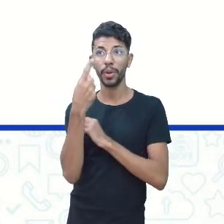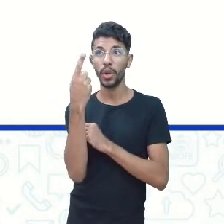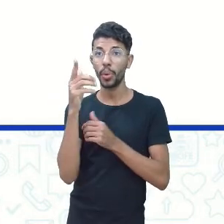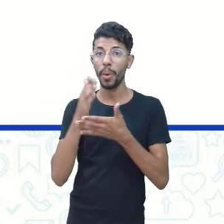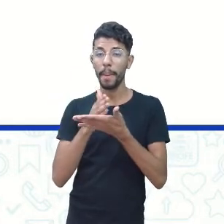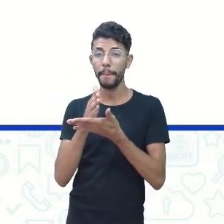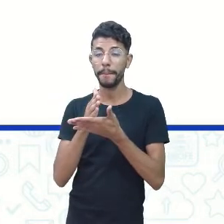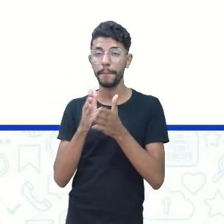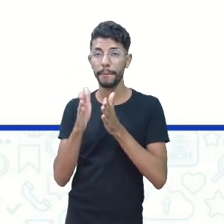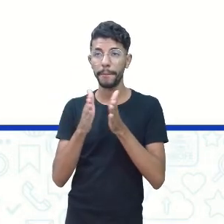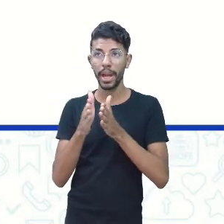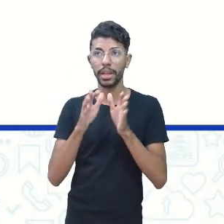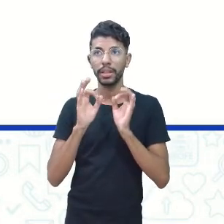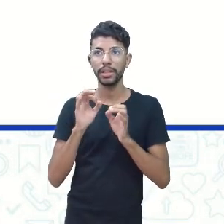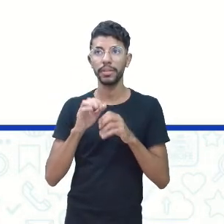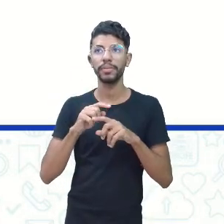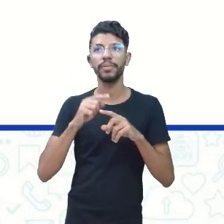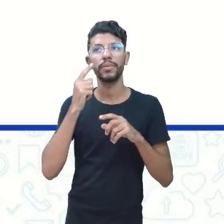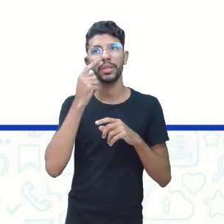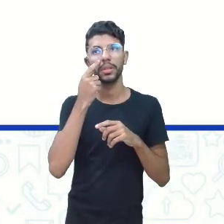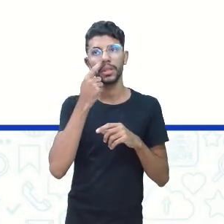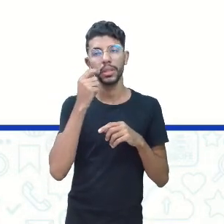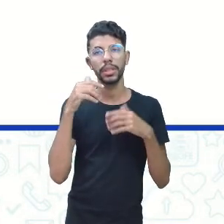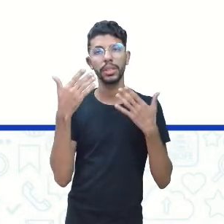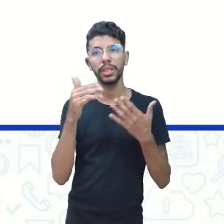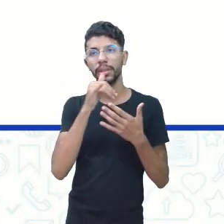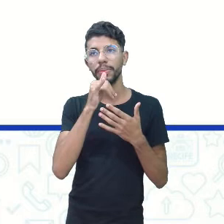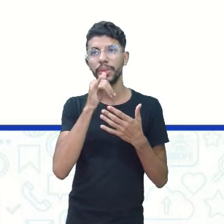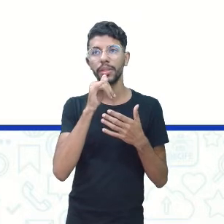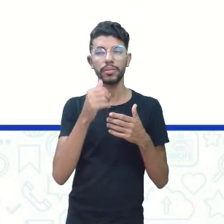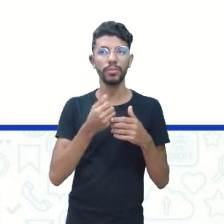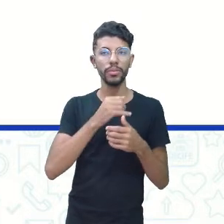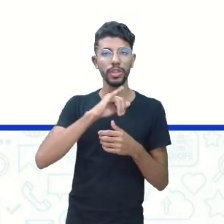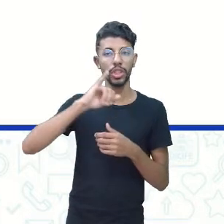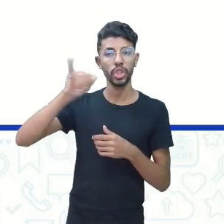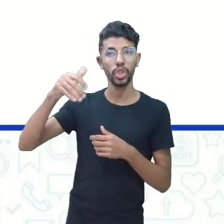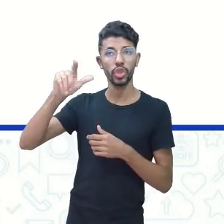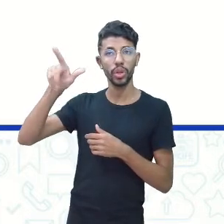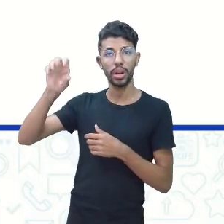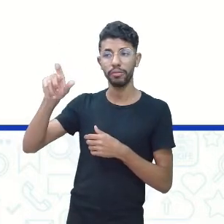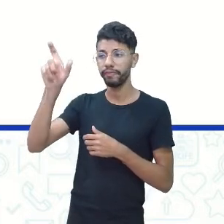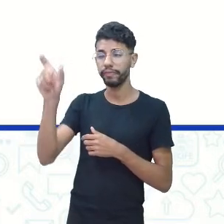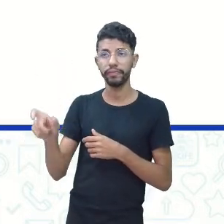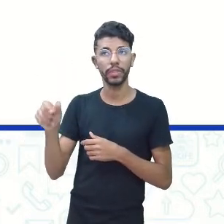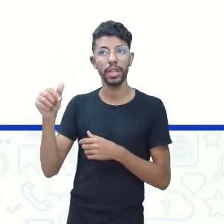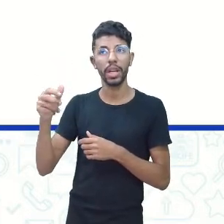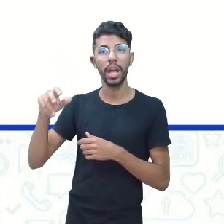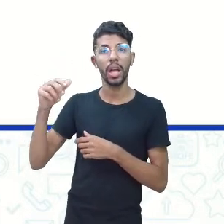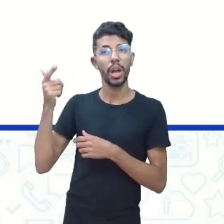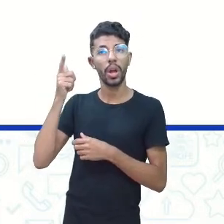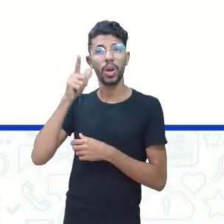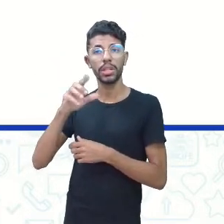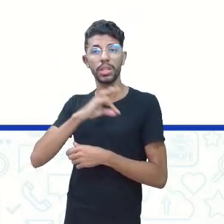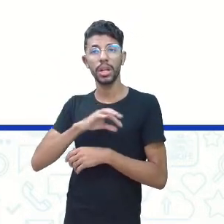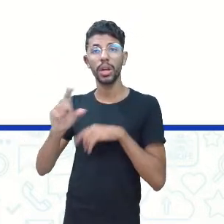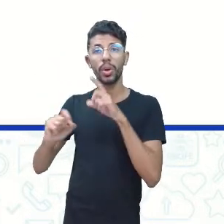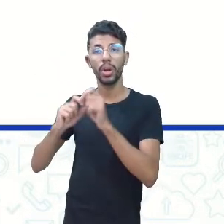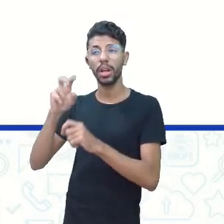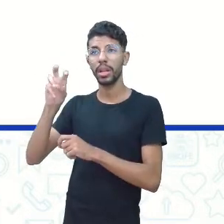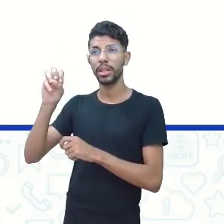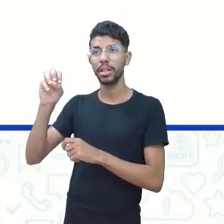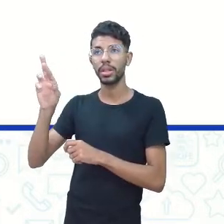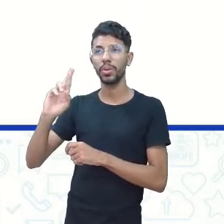aí João vai ter que ganhar R$50. João só trabalhou um dia, ele vai receber uma parte, então R$50 para